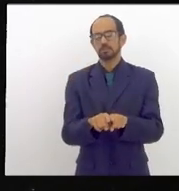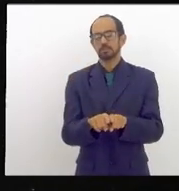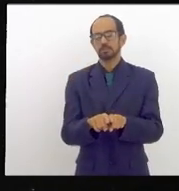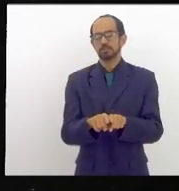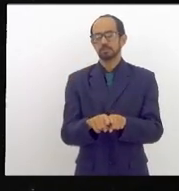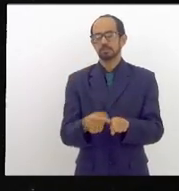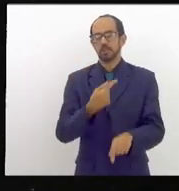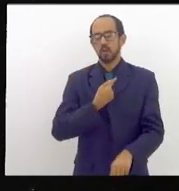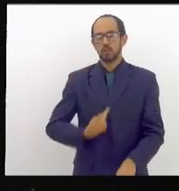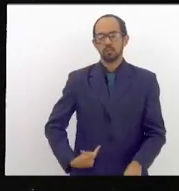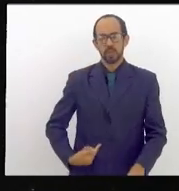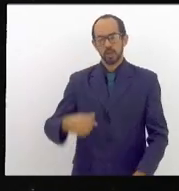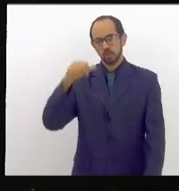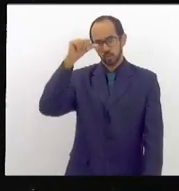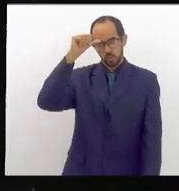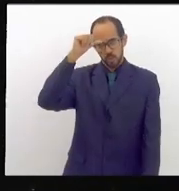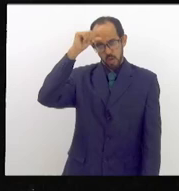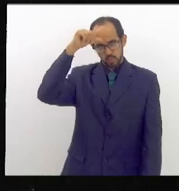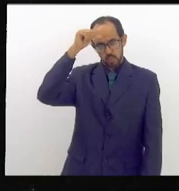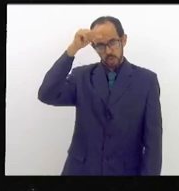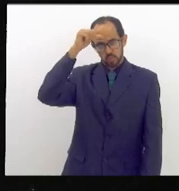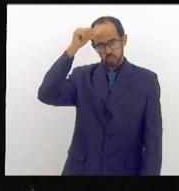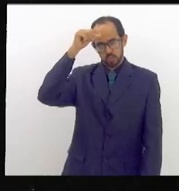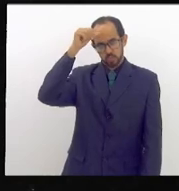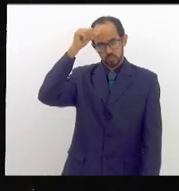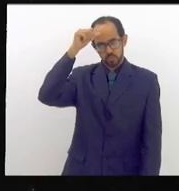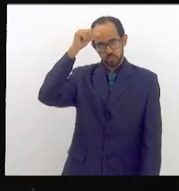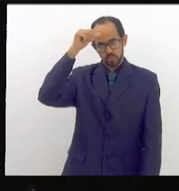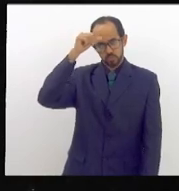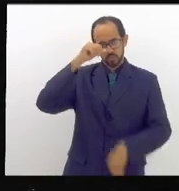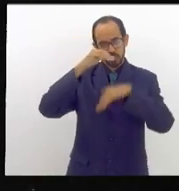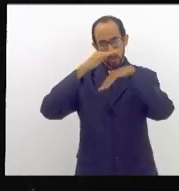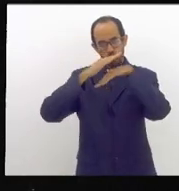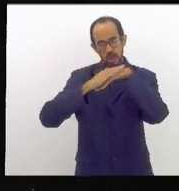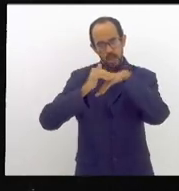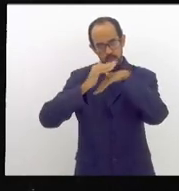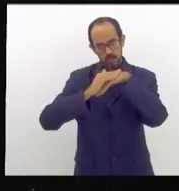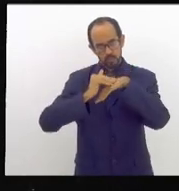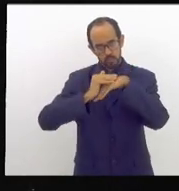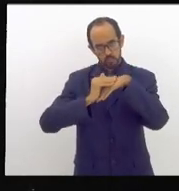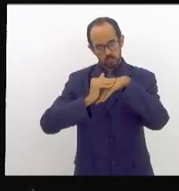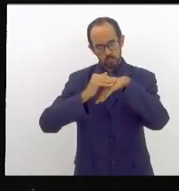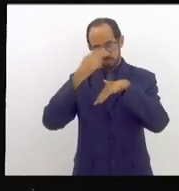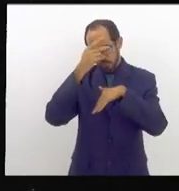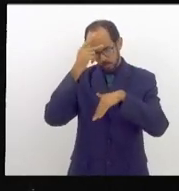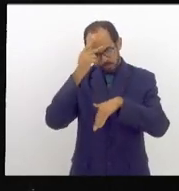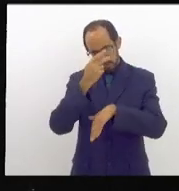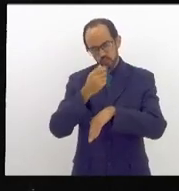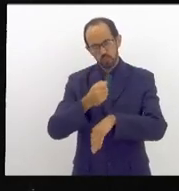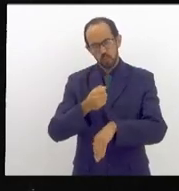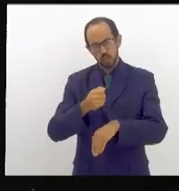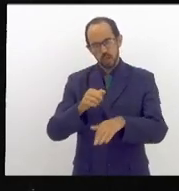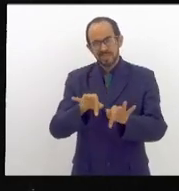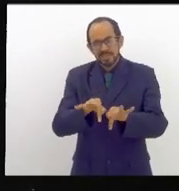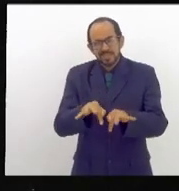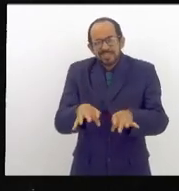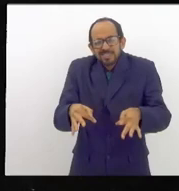ao Governador Cláudio Castro pelo carinho por ser uma pessoa sensível humilde